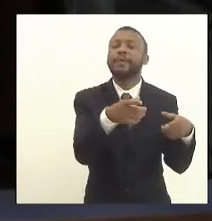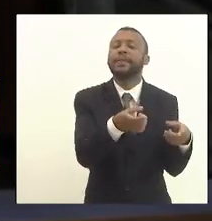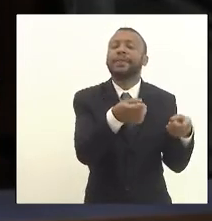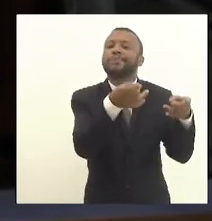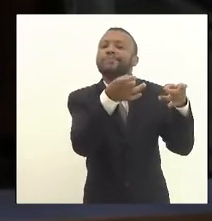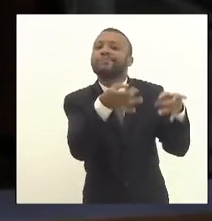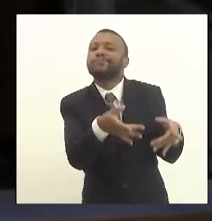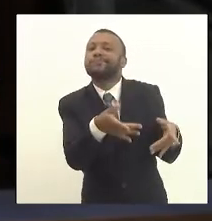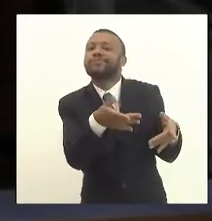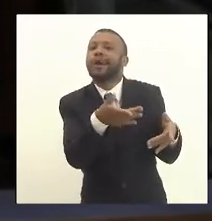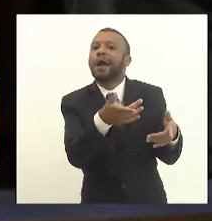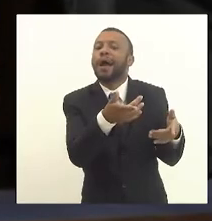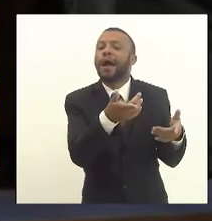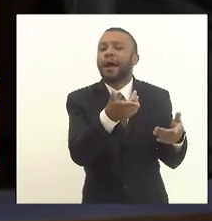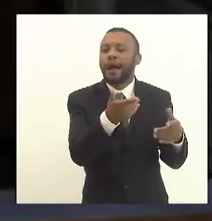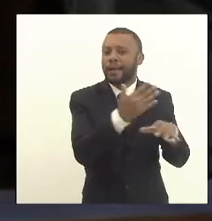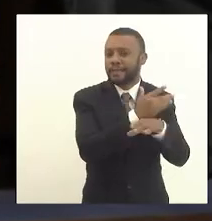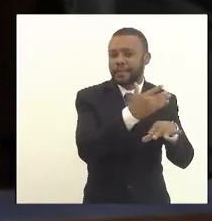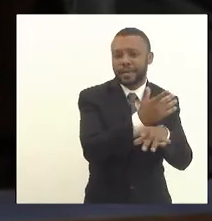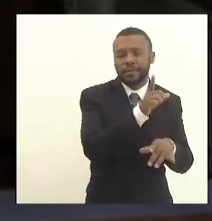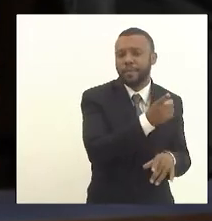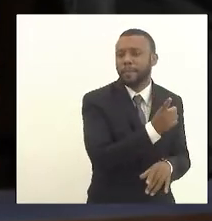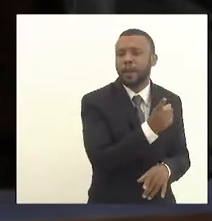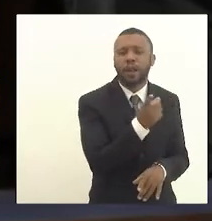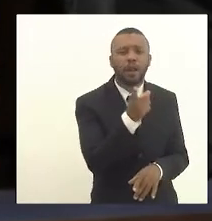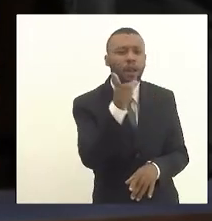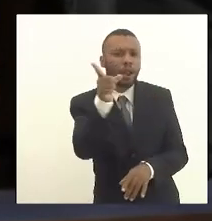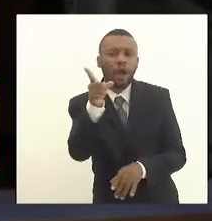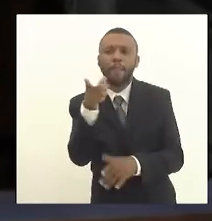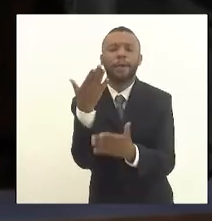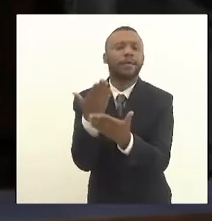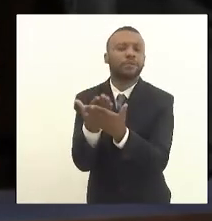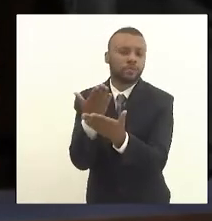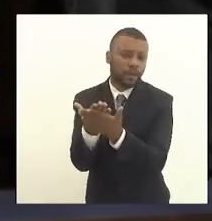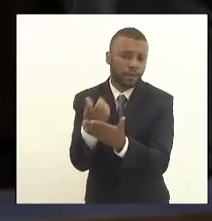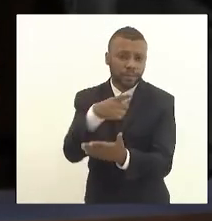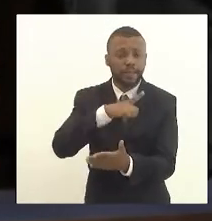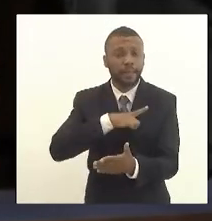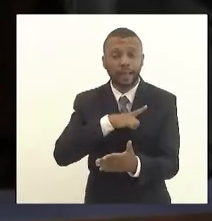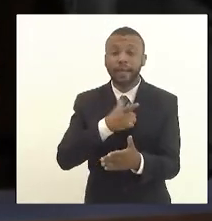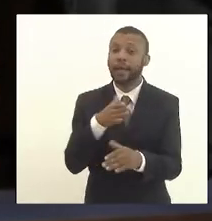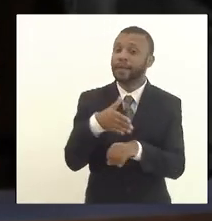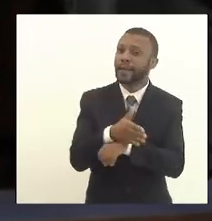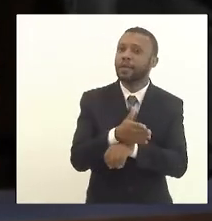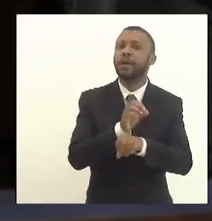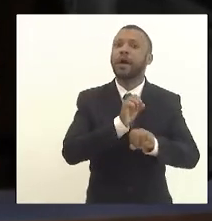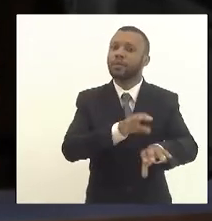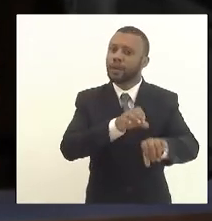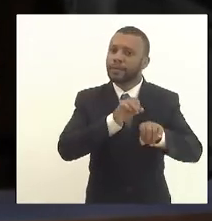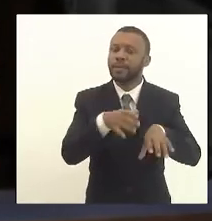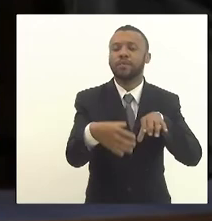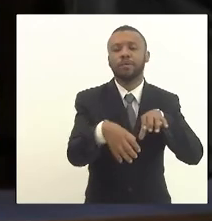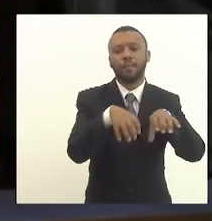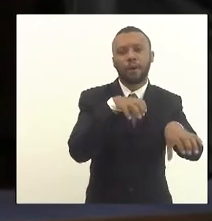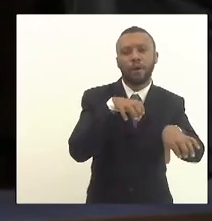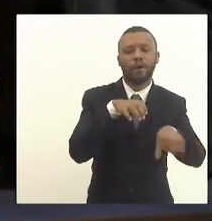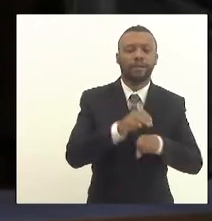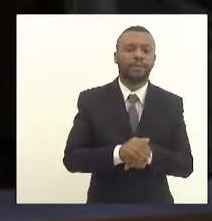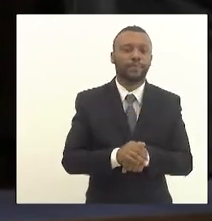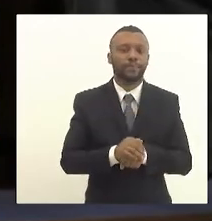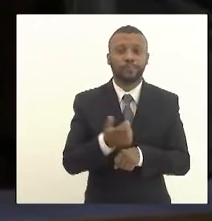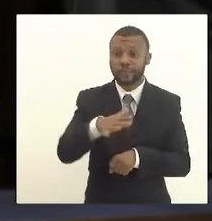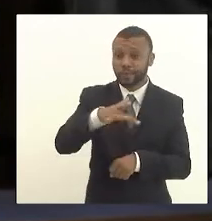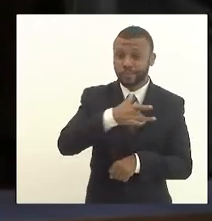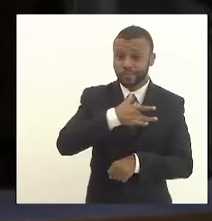acesso à educação de qualidade remota, tem acesso à saúde de qualidade remota, cirurgias à distância,